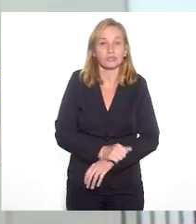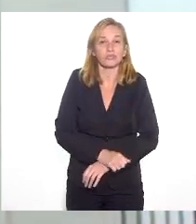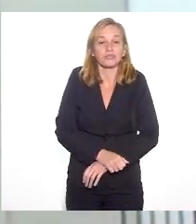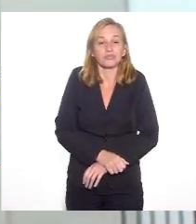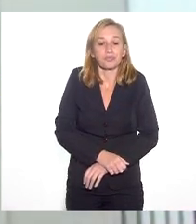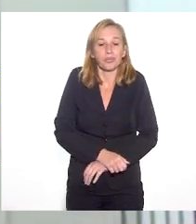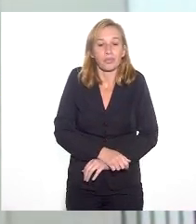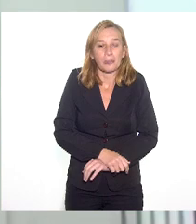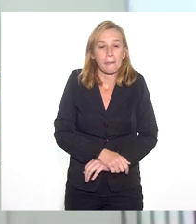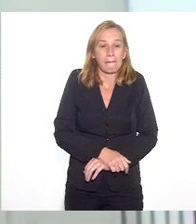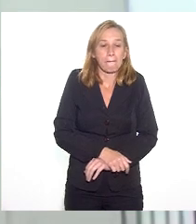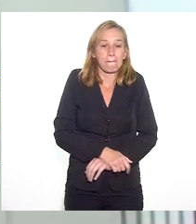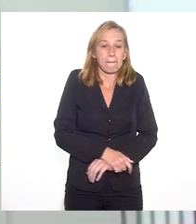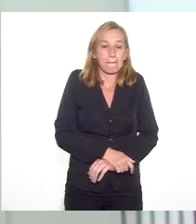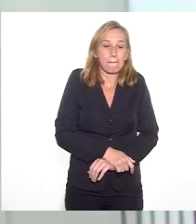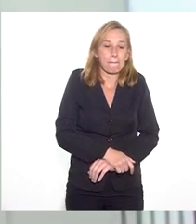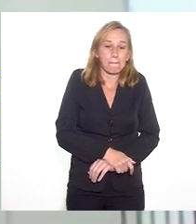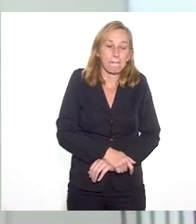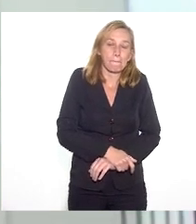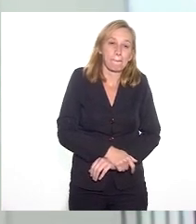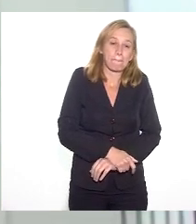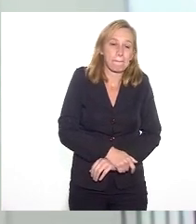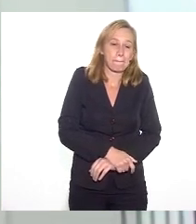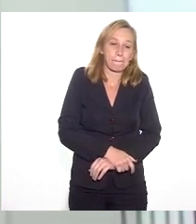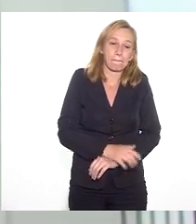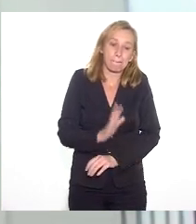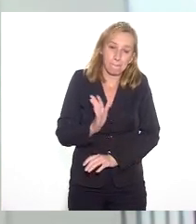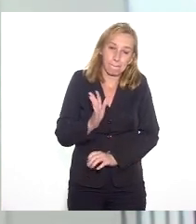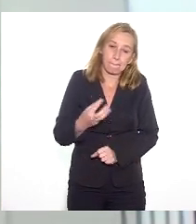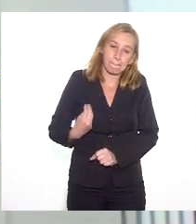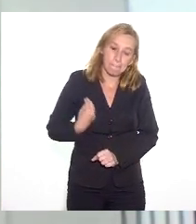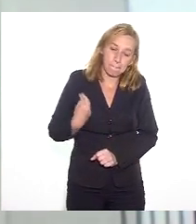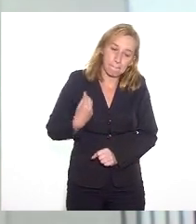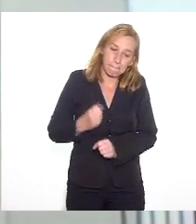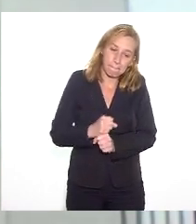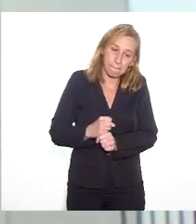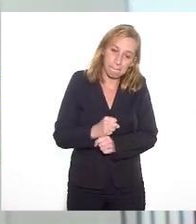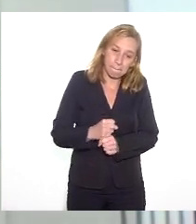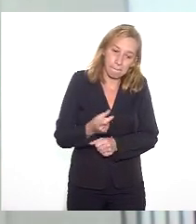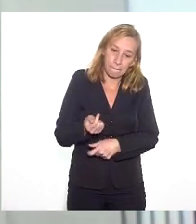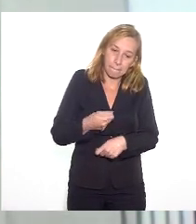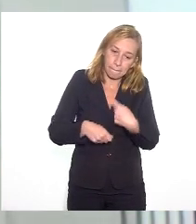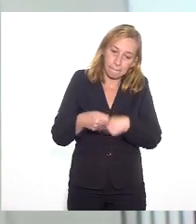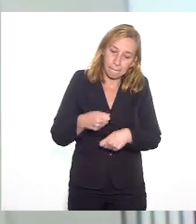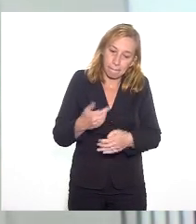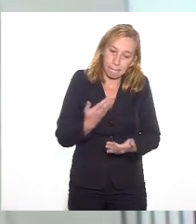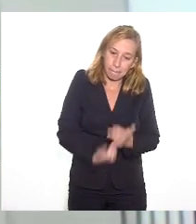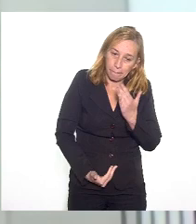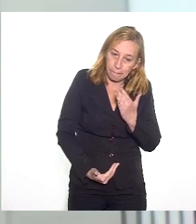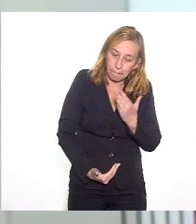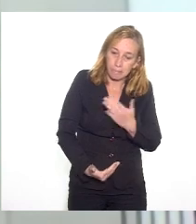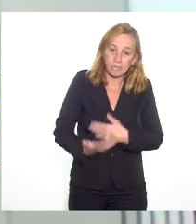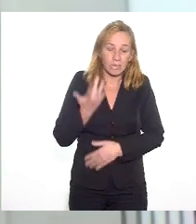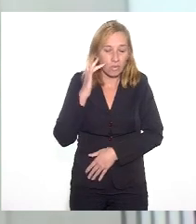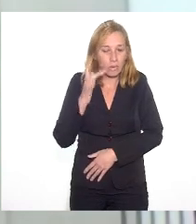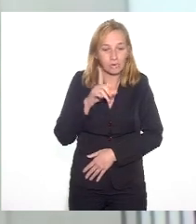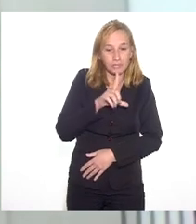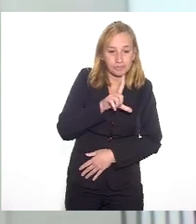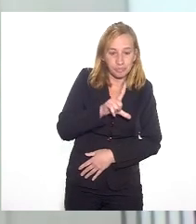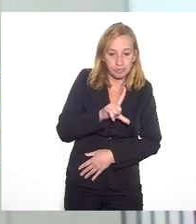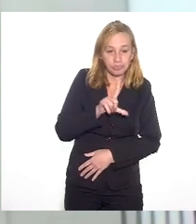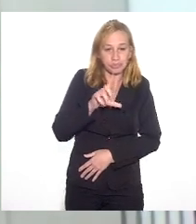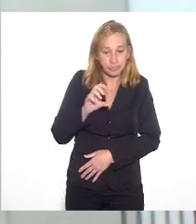que acentuou um ciclo que a gente já vem vivendo há alguns anos de decadência econômica. E acho que a LDO, de alguma forma, espelha